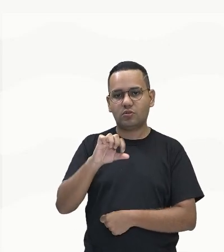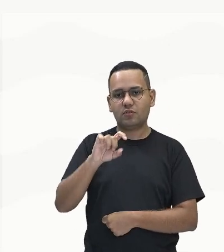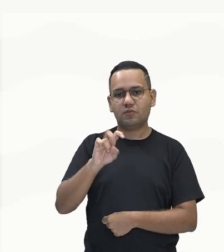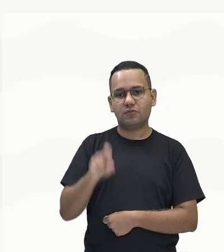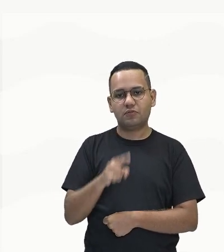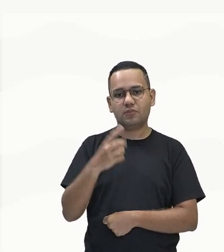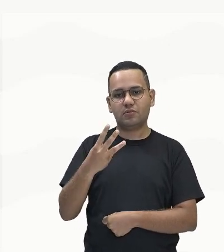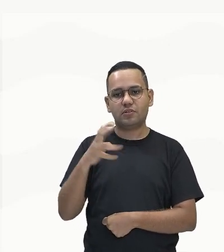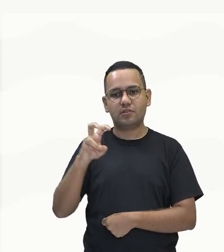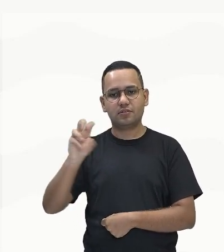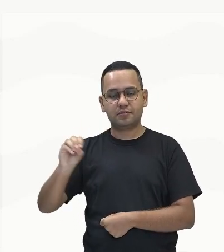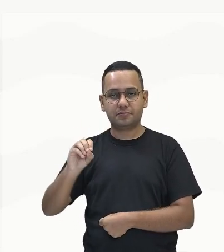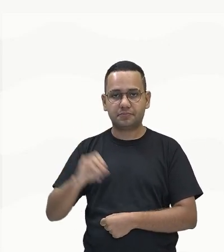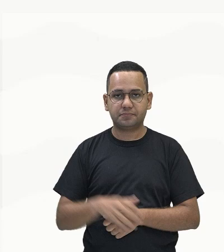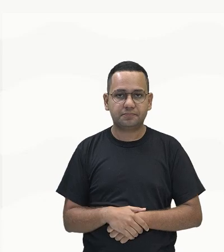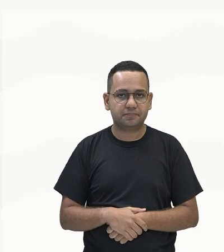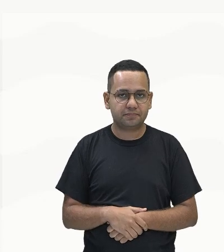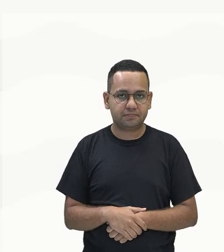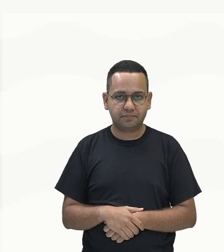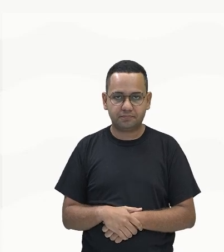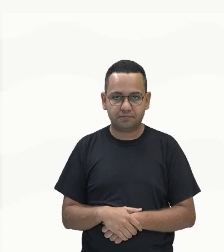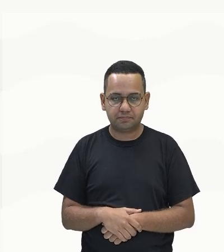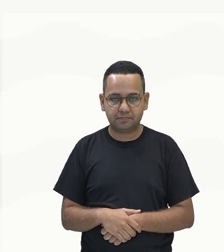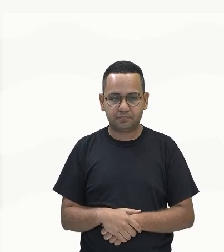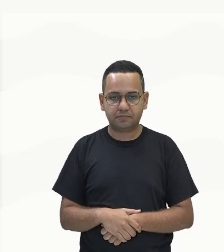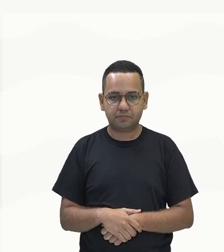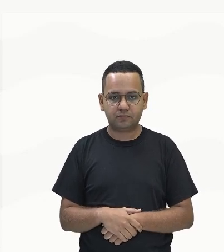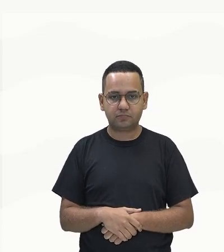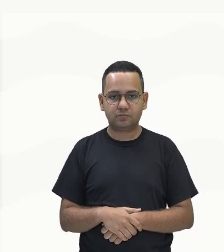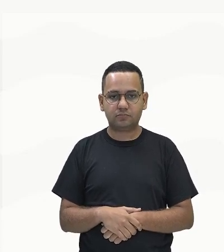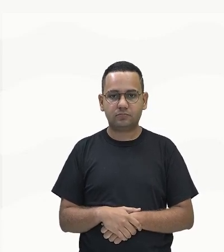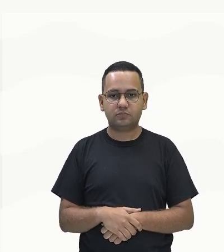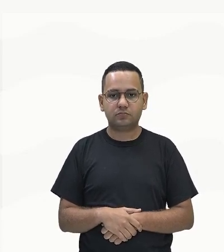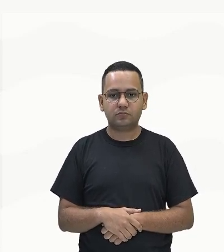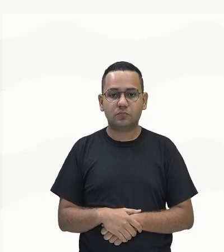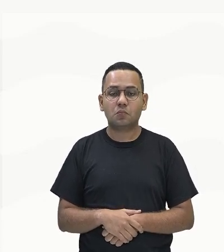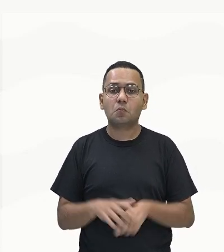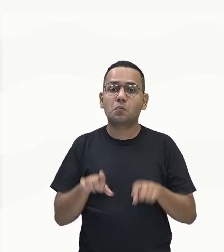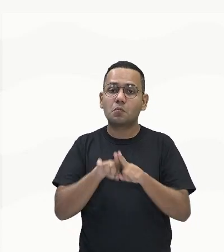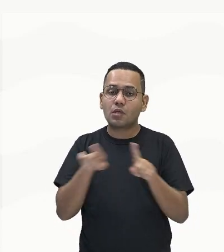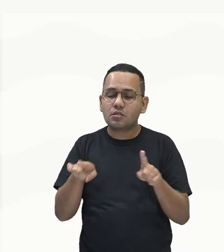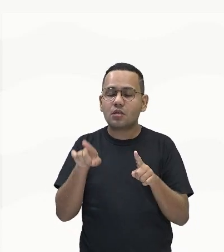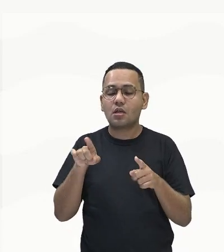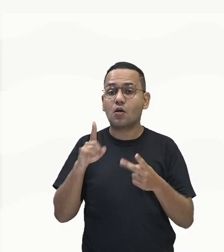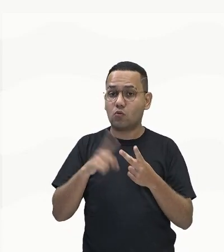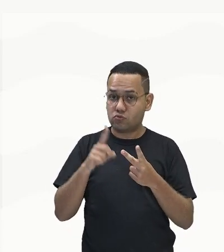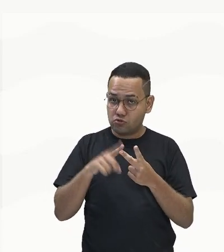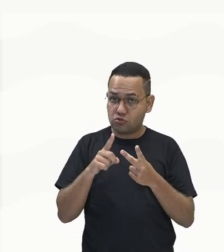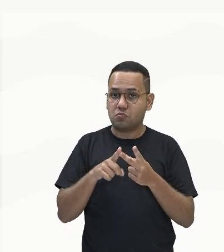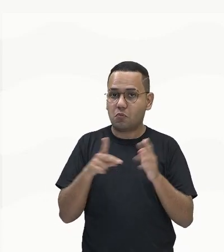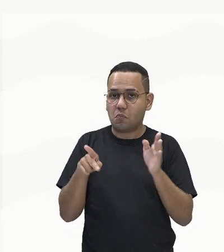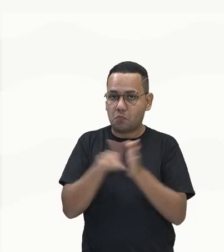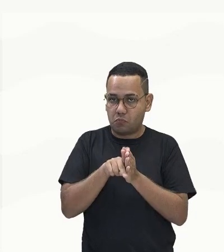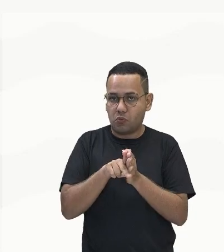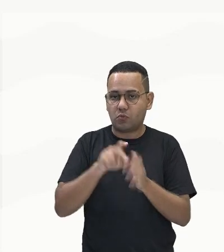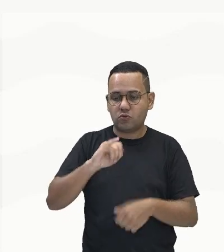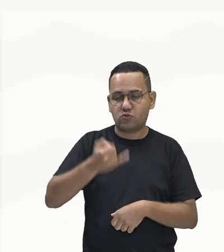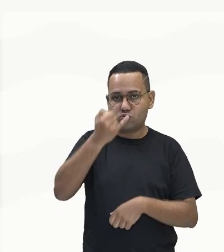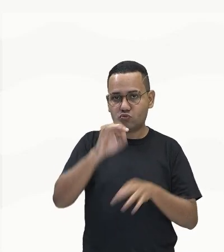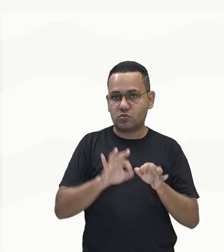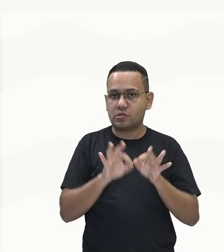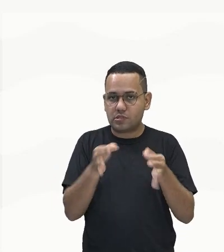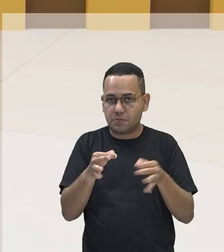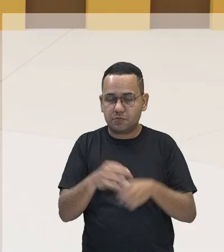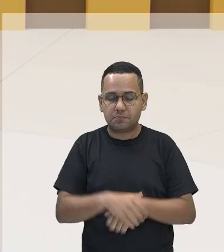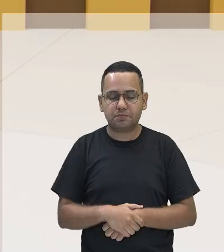Tudo bem? E aí, assim, isso aí é apenas uma fórmula, né, que é a fórmula de juros simples. E aí, como é que a